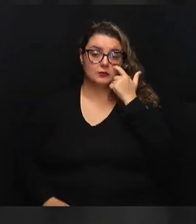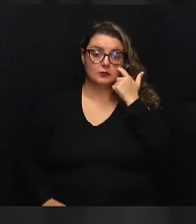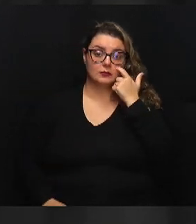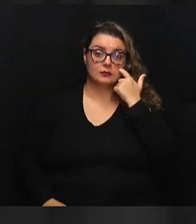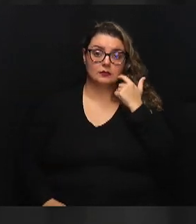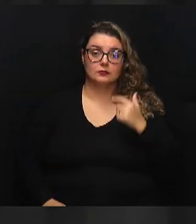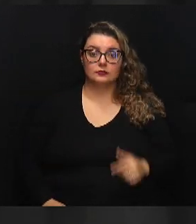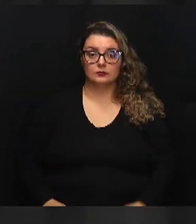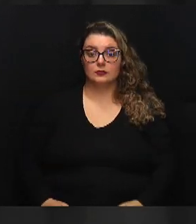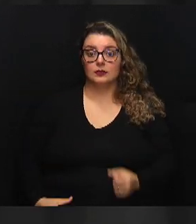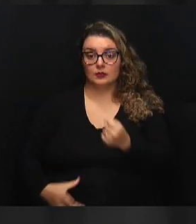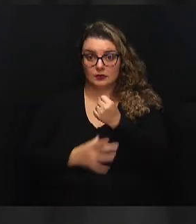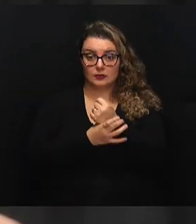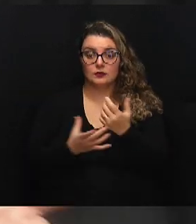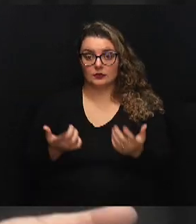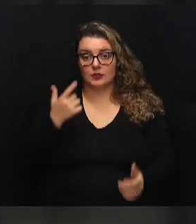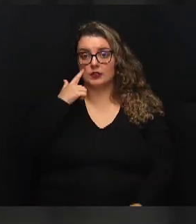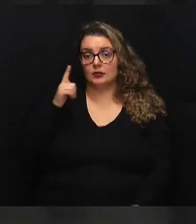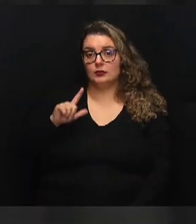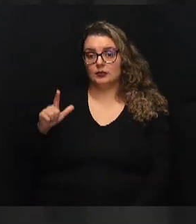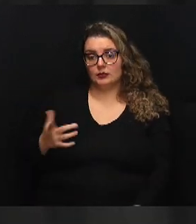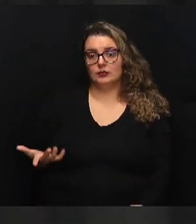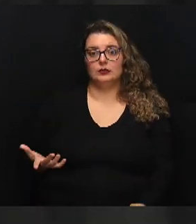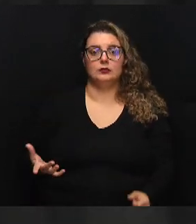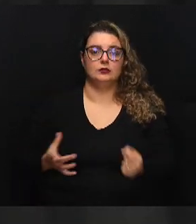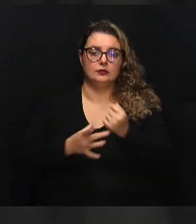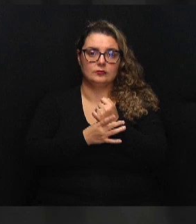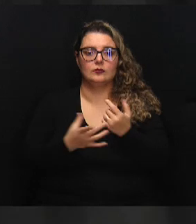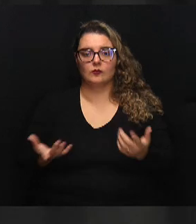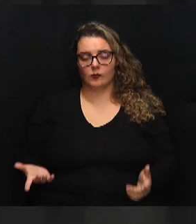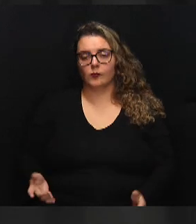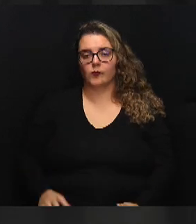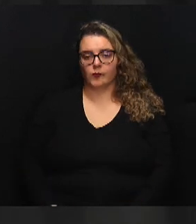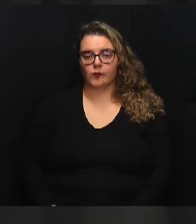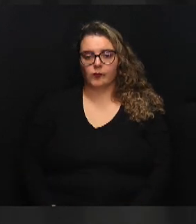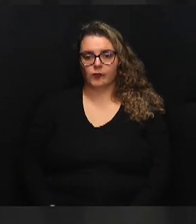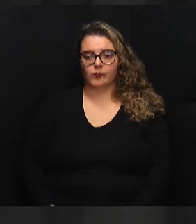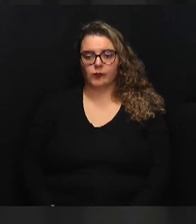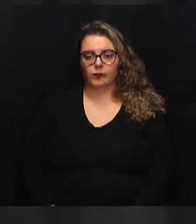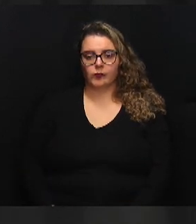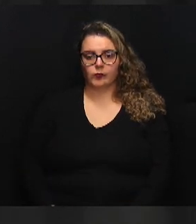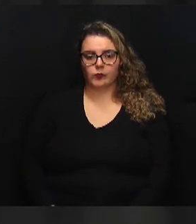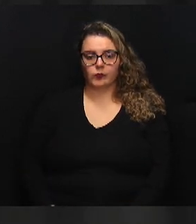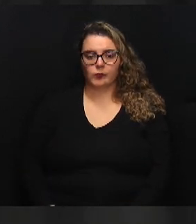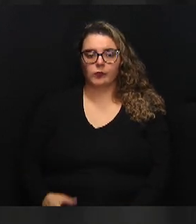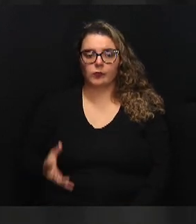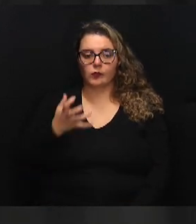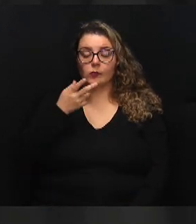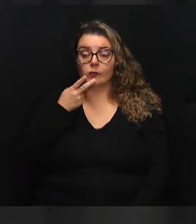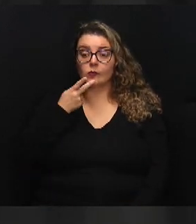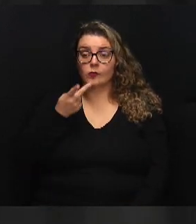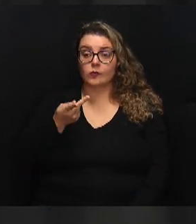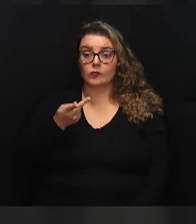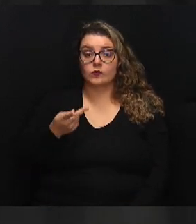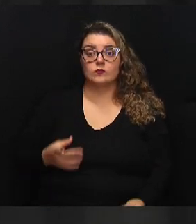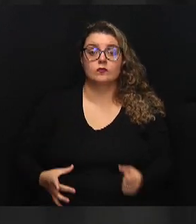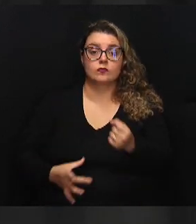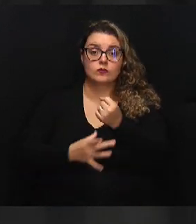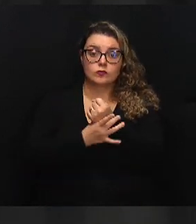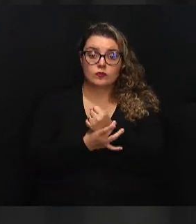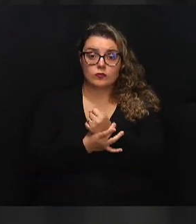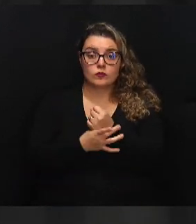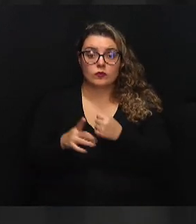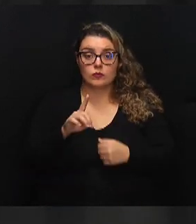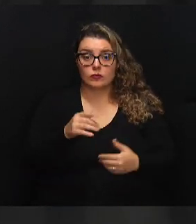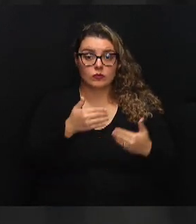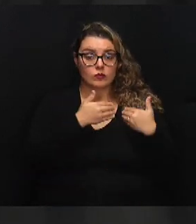e com segurança. Sim. É claro que a segurança, é isso que eu gostaria de falar, a segurança não é